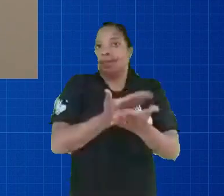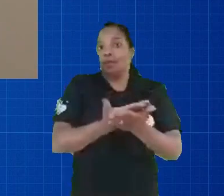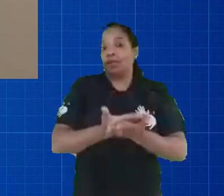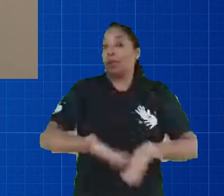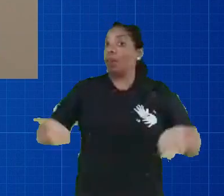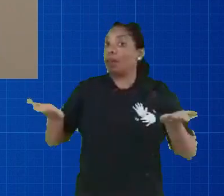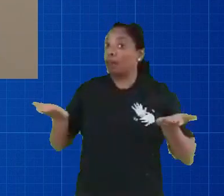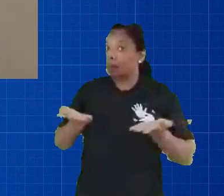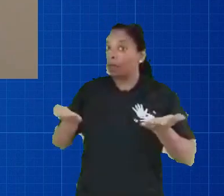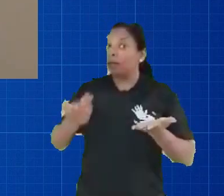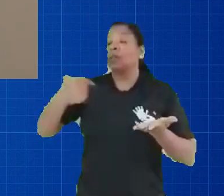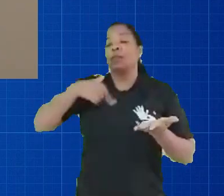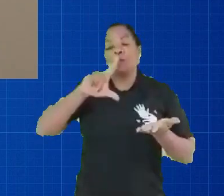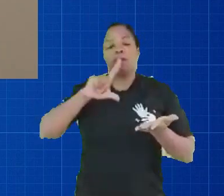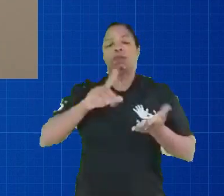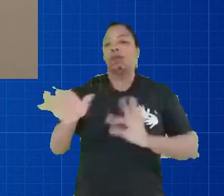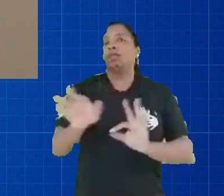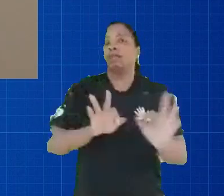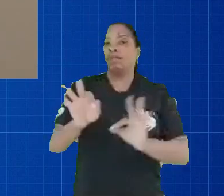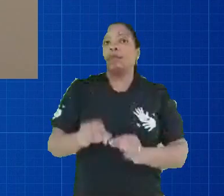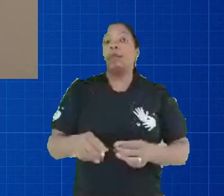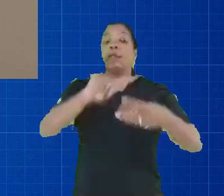em contraturno em 3 escolas. Eu fico fazendo